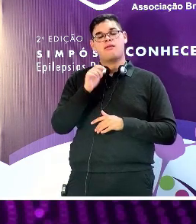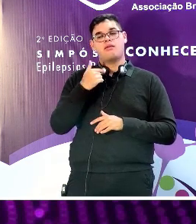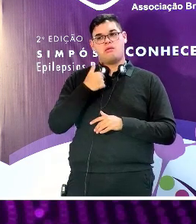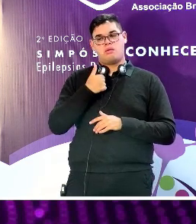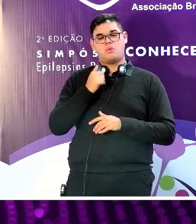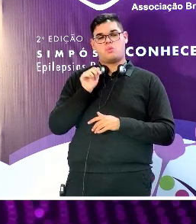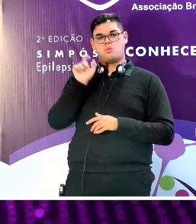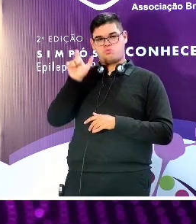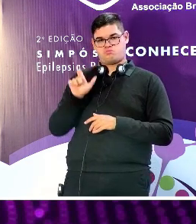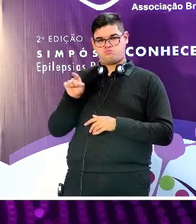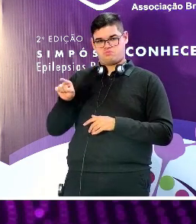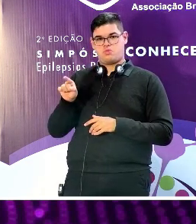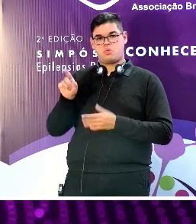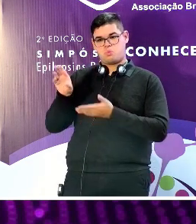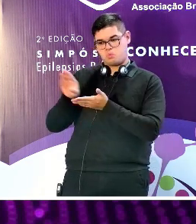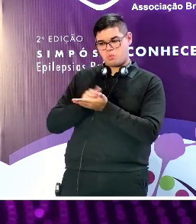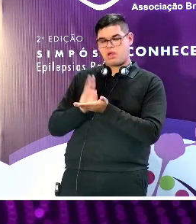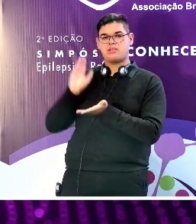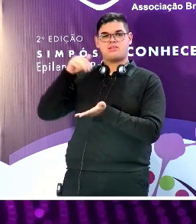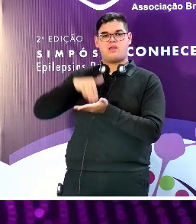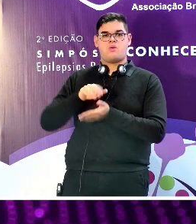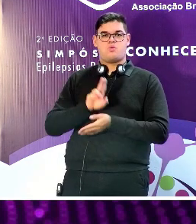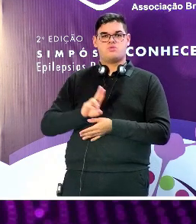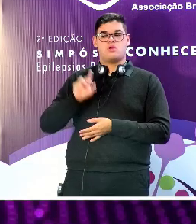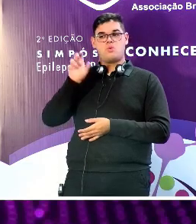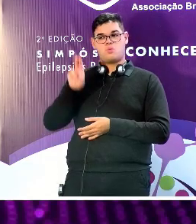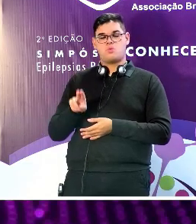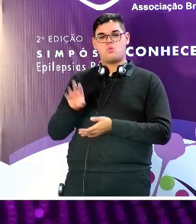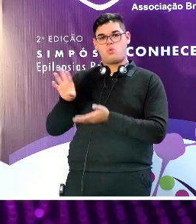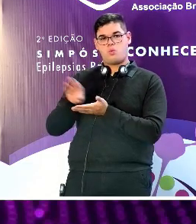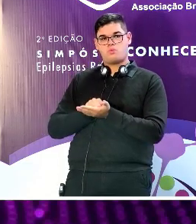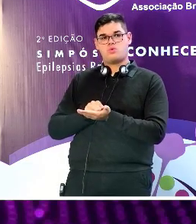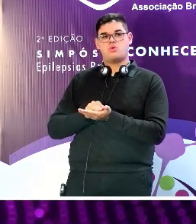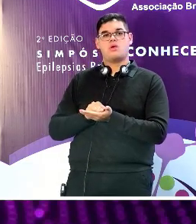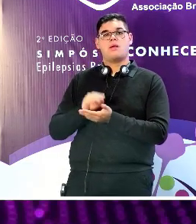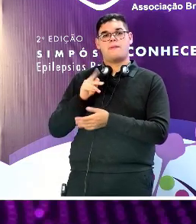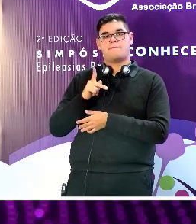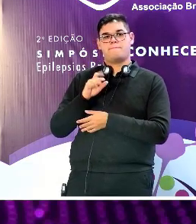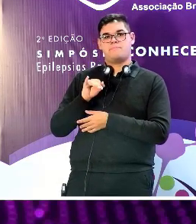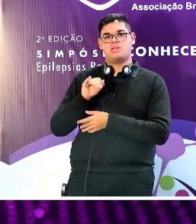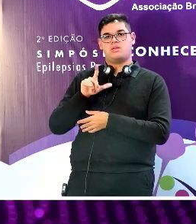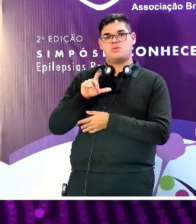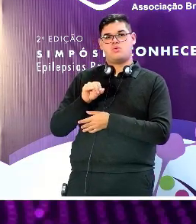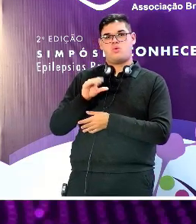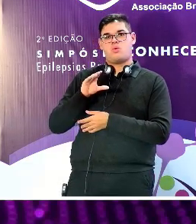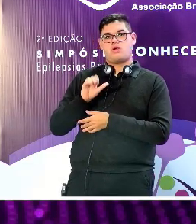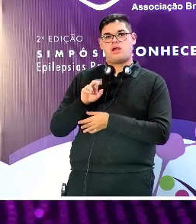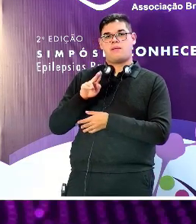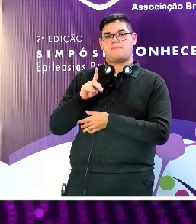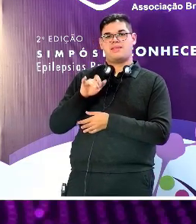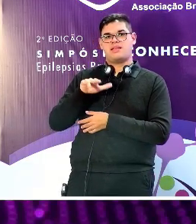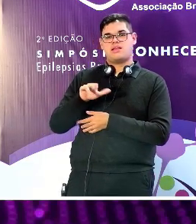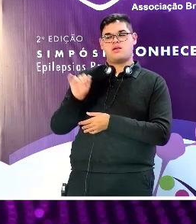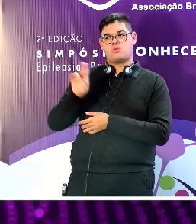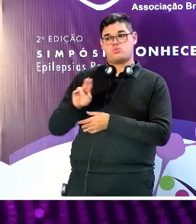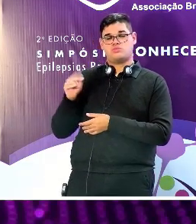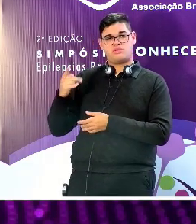dele, de pilocarpina, até hoje, né, que é um modelo muito validado da epilepsia refratária.